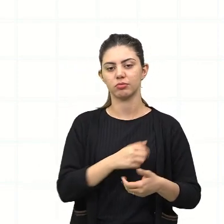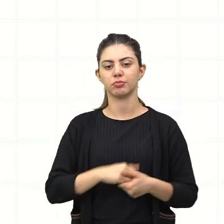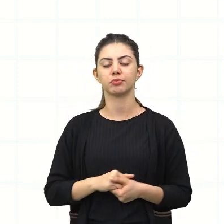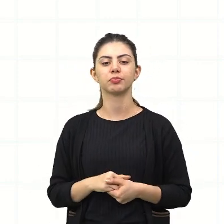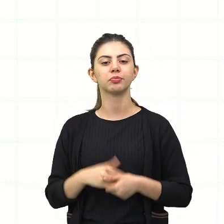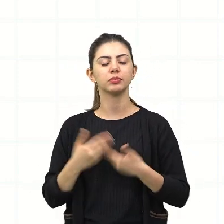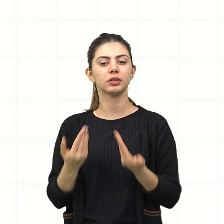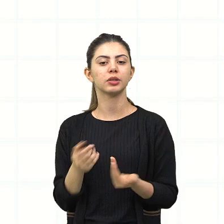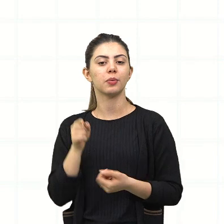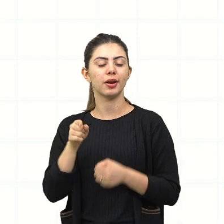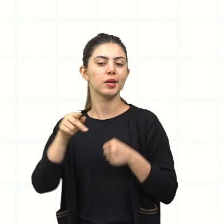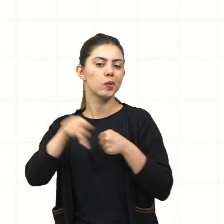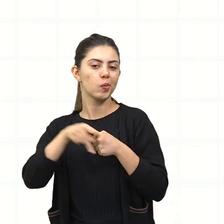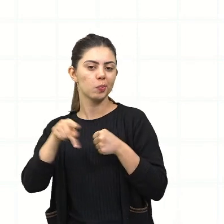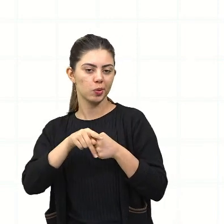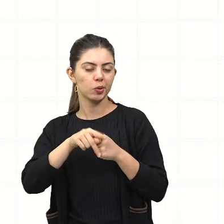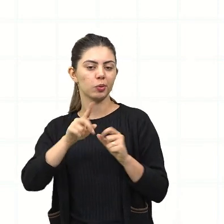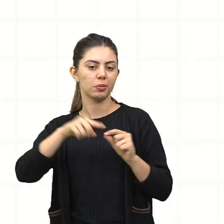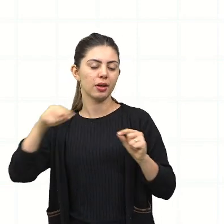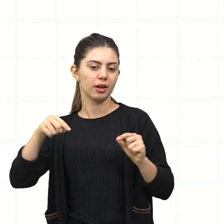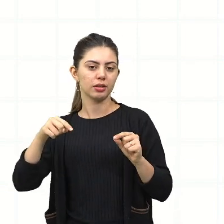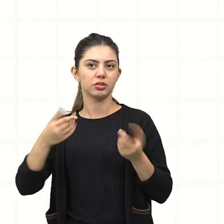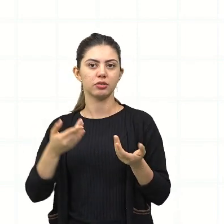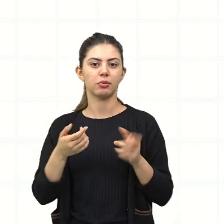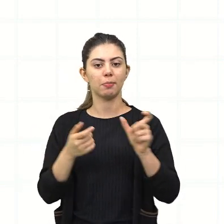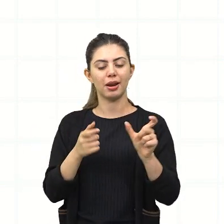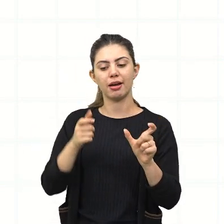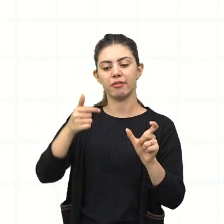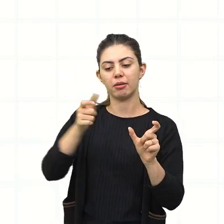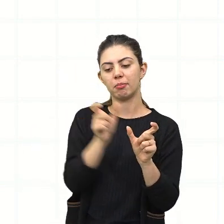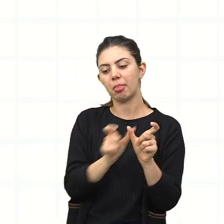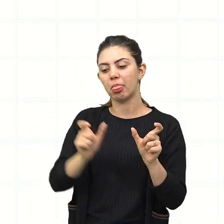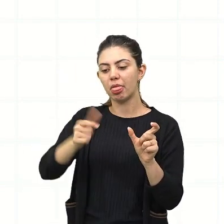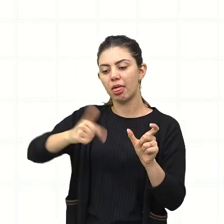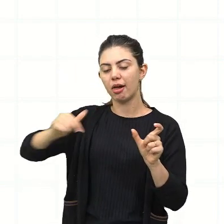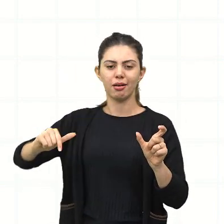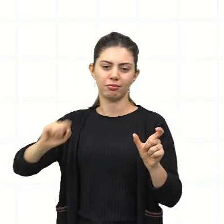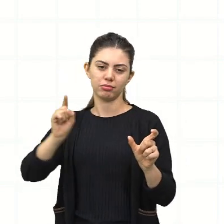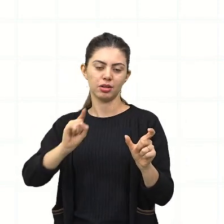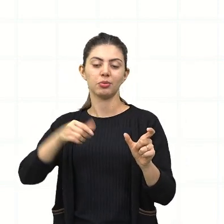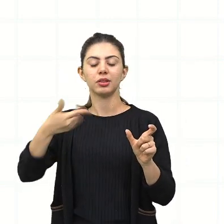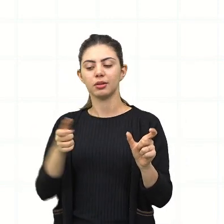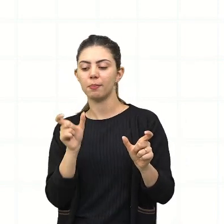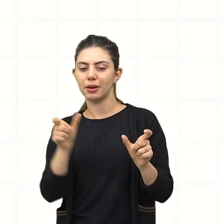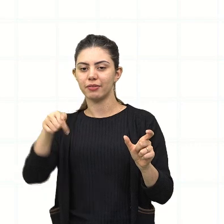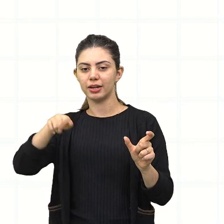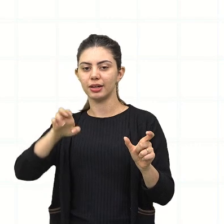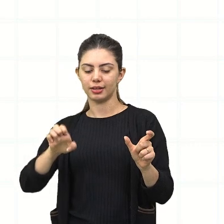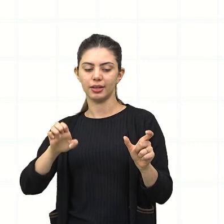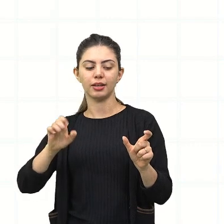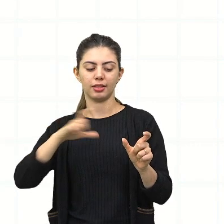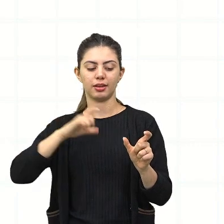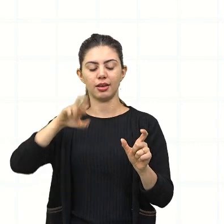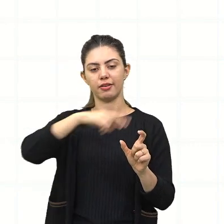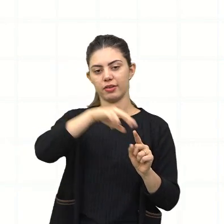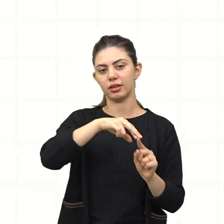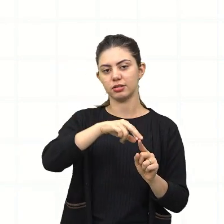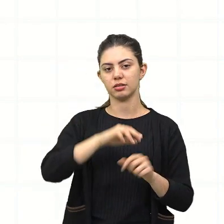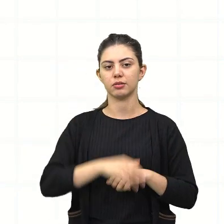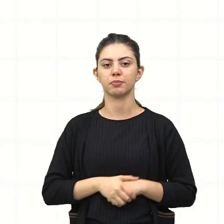esse pronome relativo evite a repetição do termo anterior, introduzindo outra ideia. Perfeito?